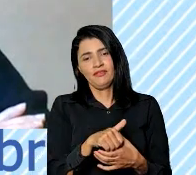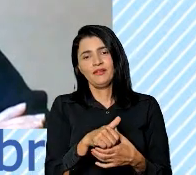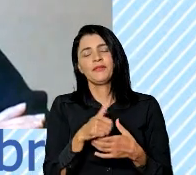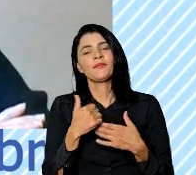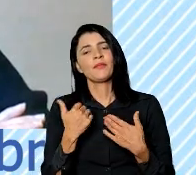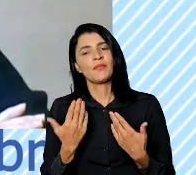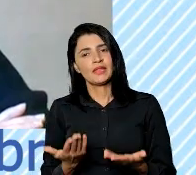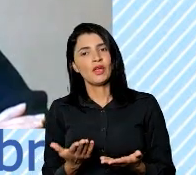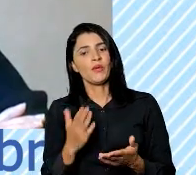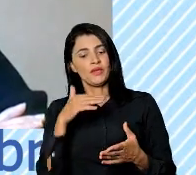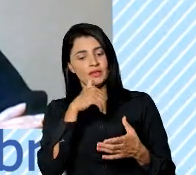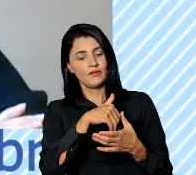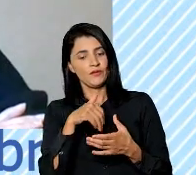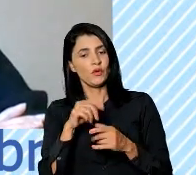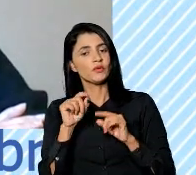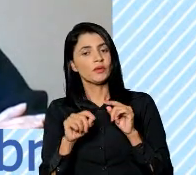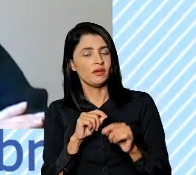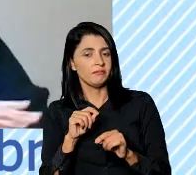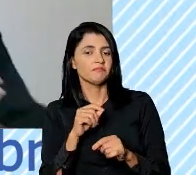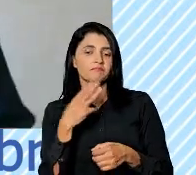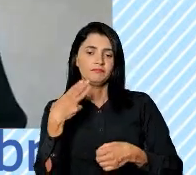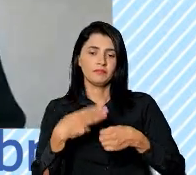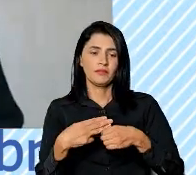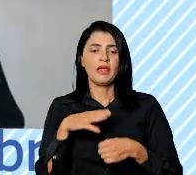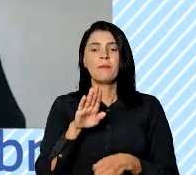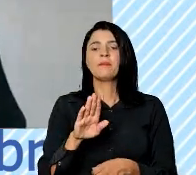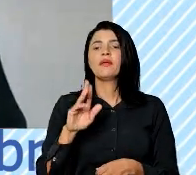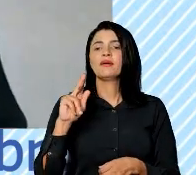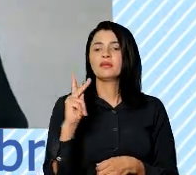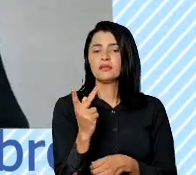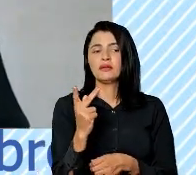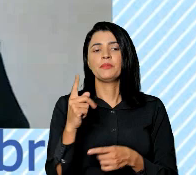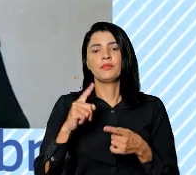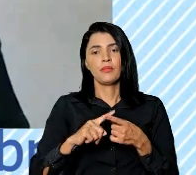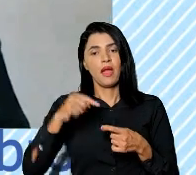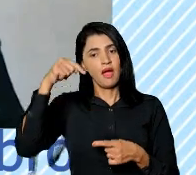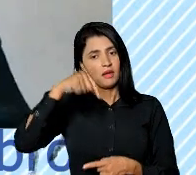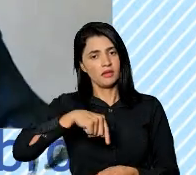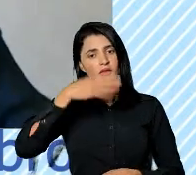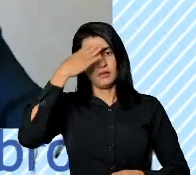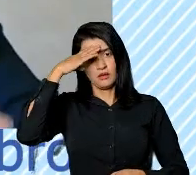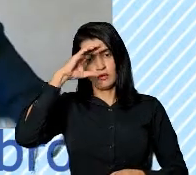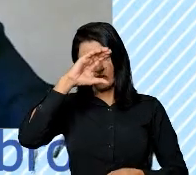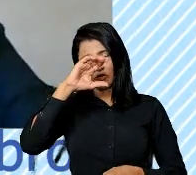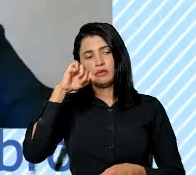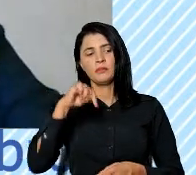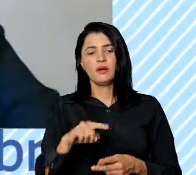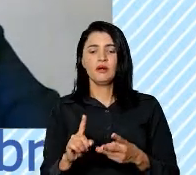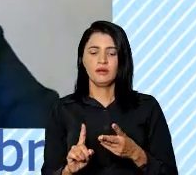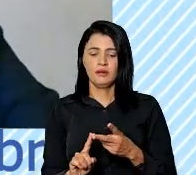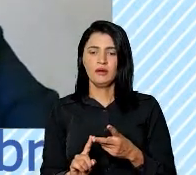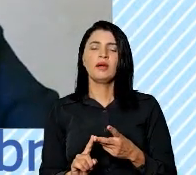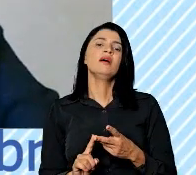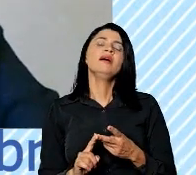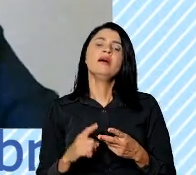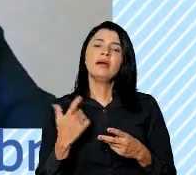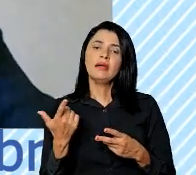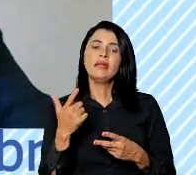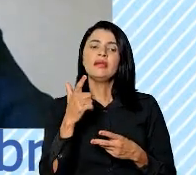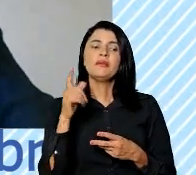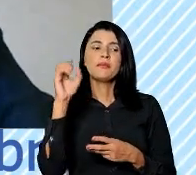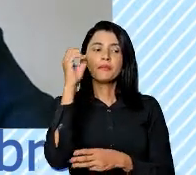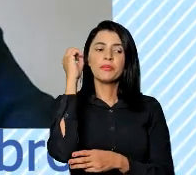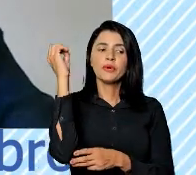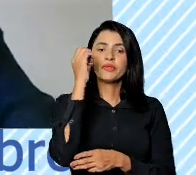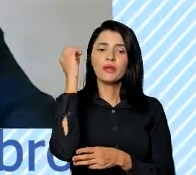de voto para a Câmara Municipal, Belo Horizonte, aqui em Curitiba, Indiara Barbosa, em Porto Alegre,